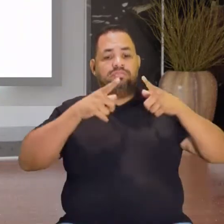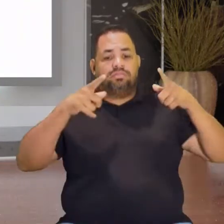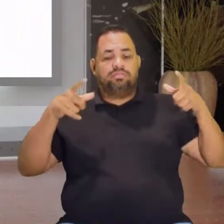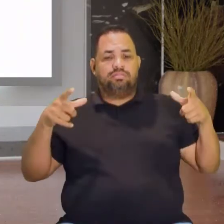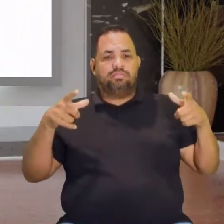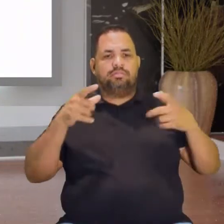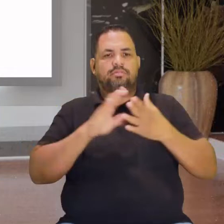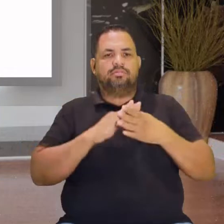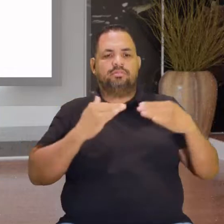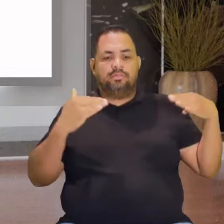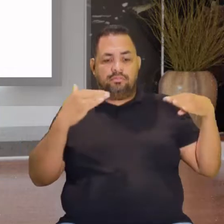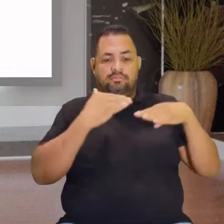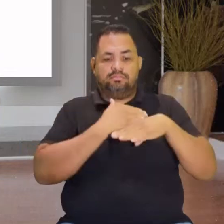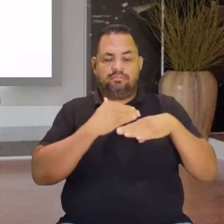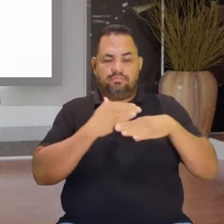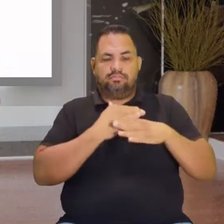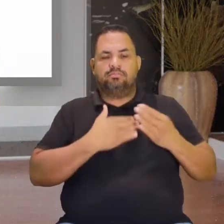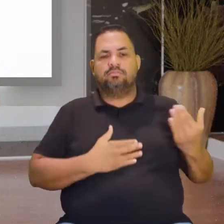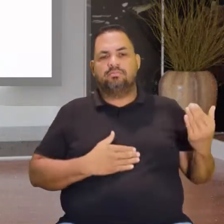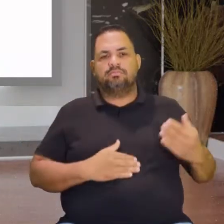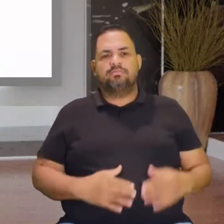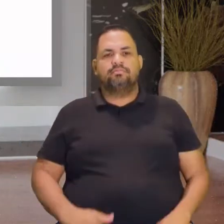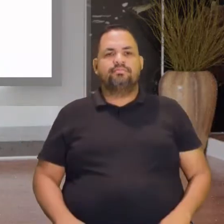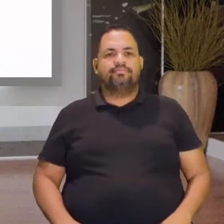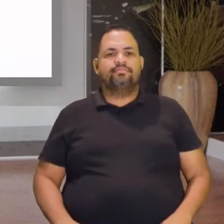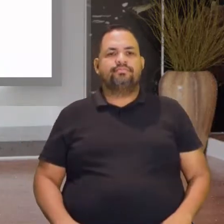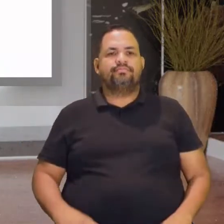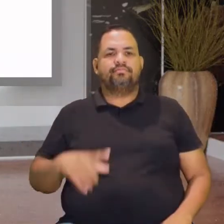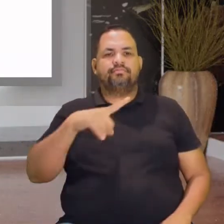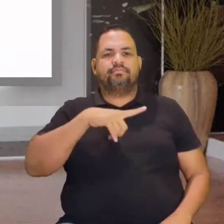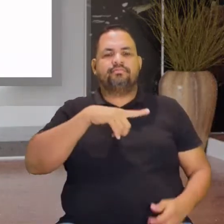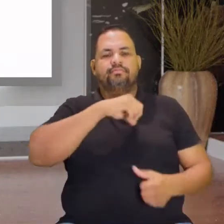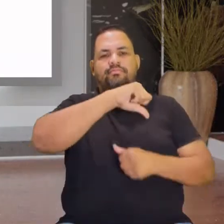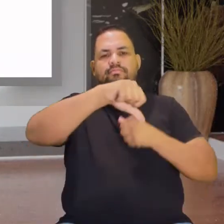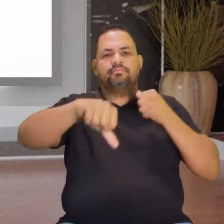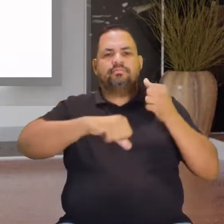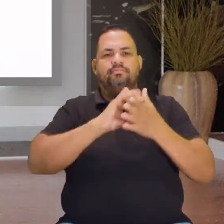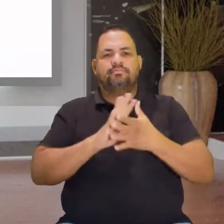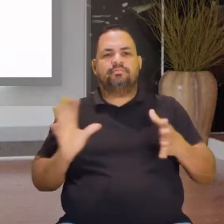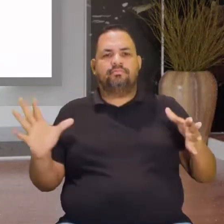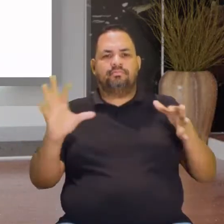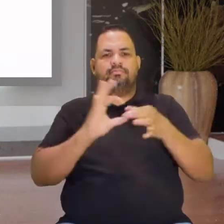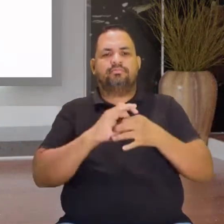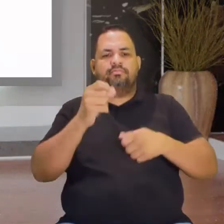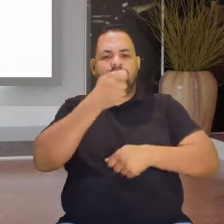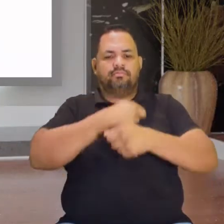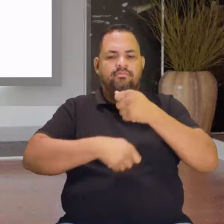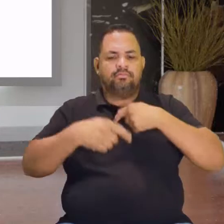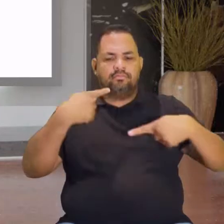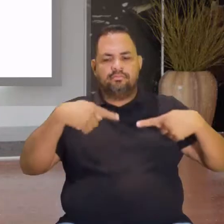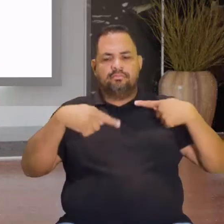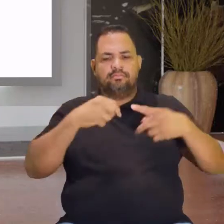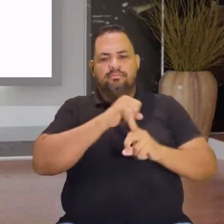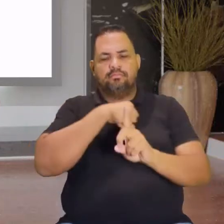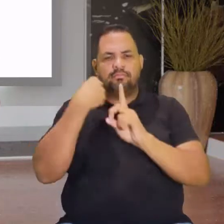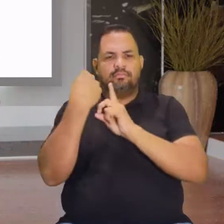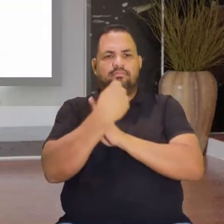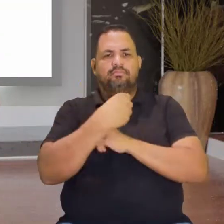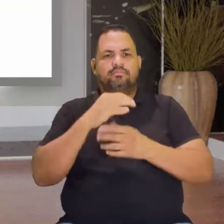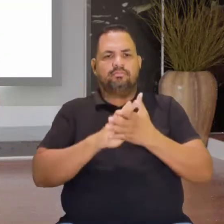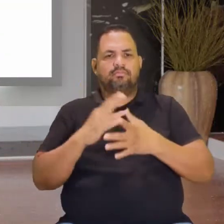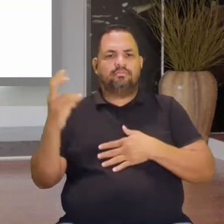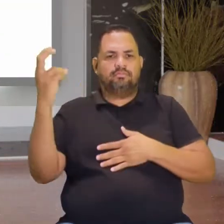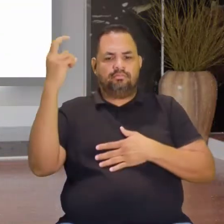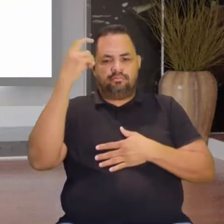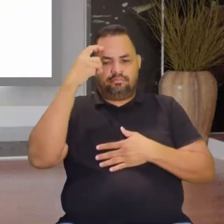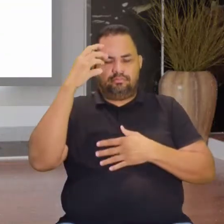ainda a imigração. Então, houve várias mudanças aí no contexto econômico, político, social e